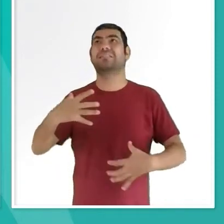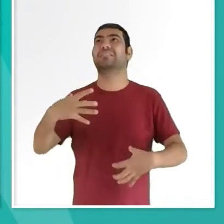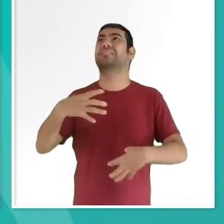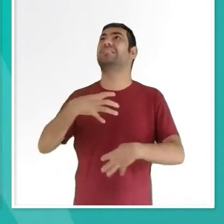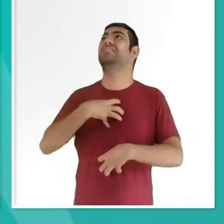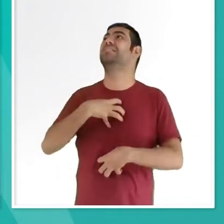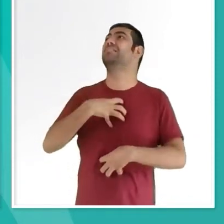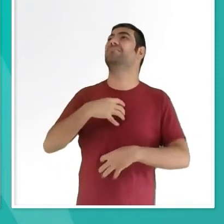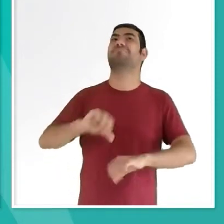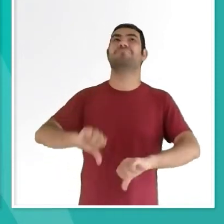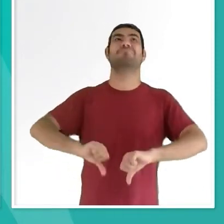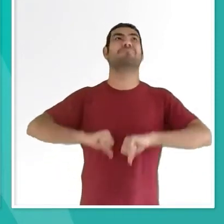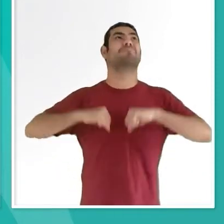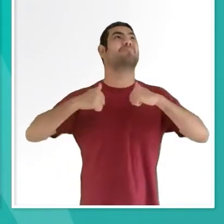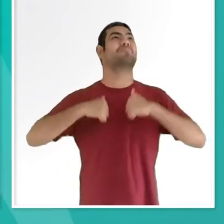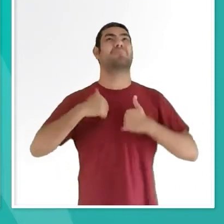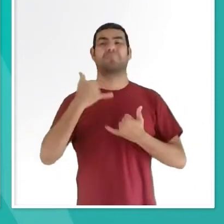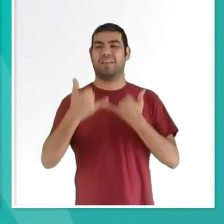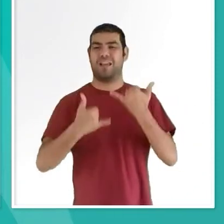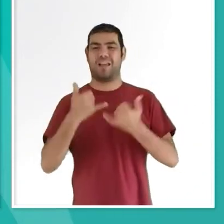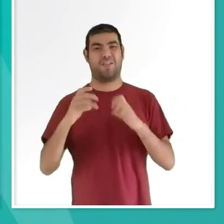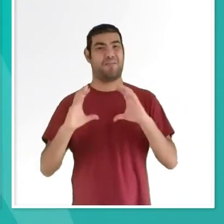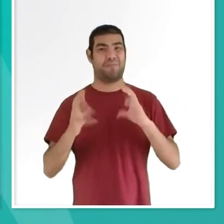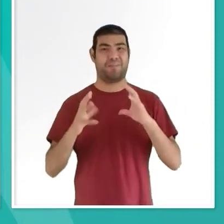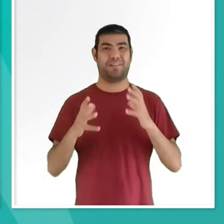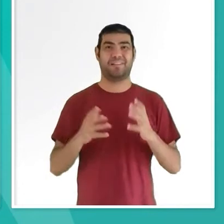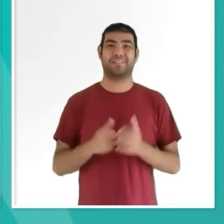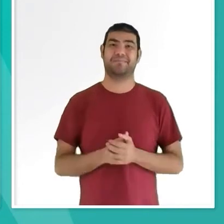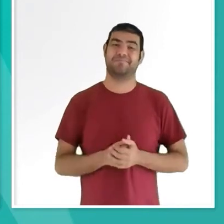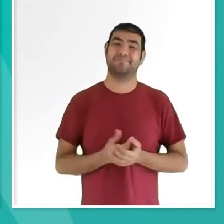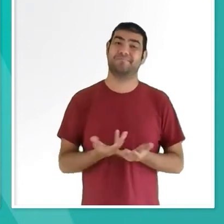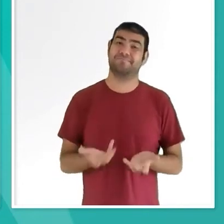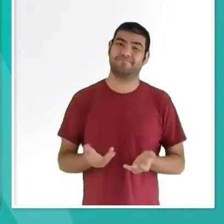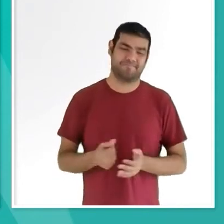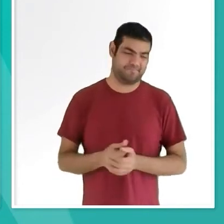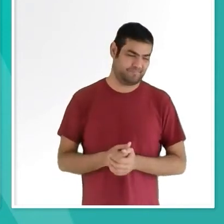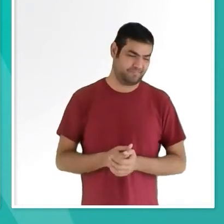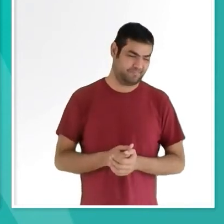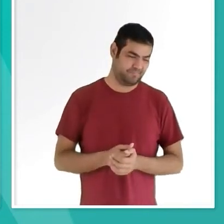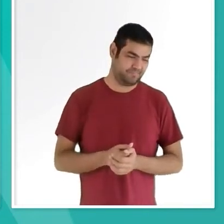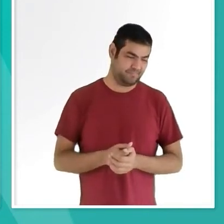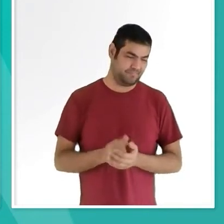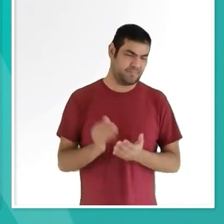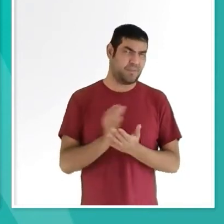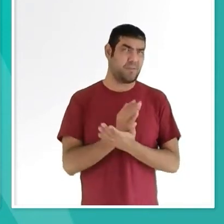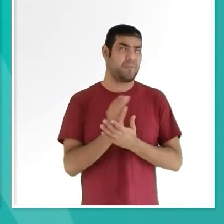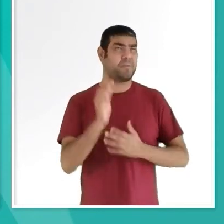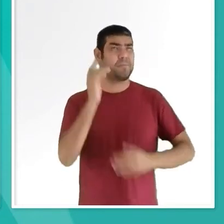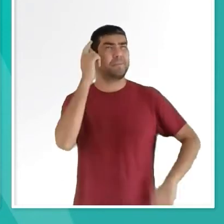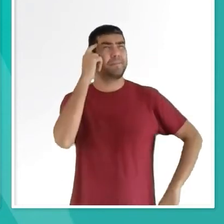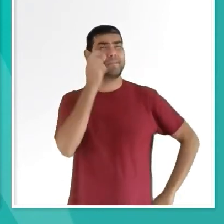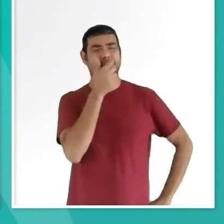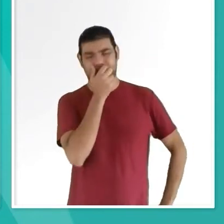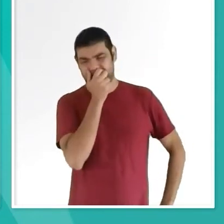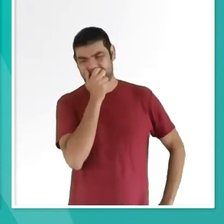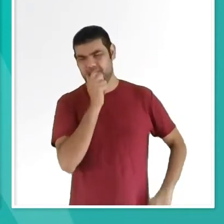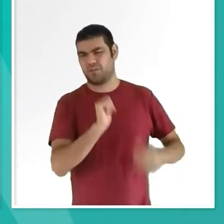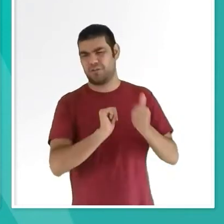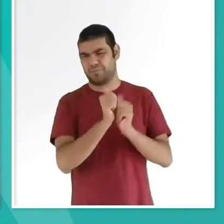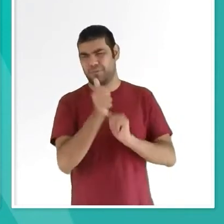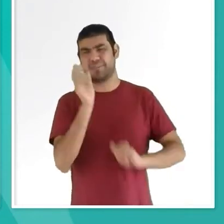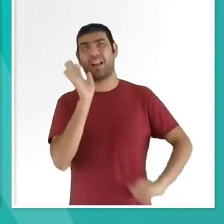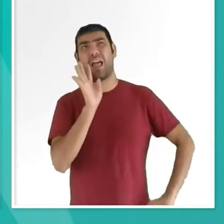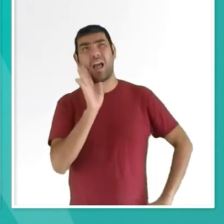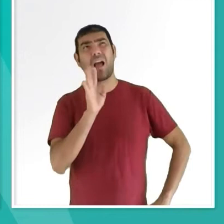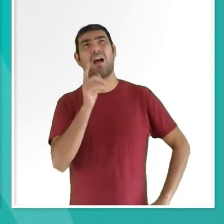com a bola, né? Mas aí então alguém pensou o seguinte: bom, é um esporte legal, é um esporte que